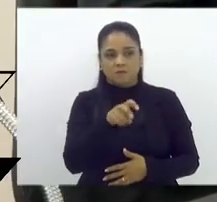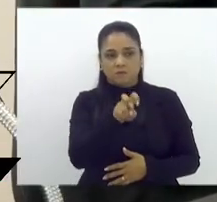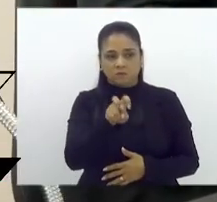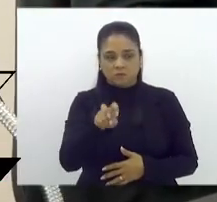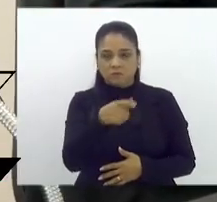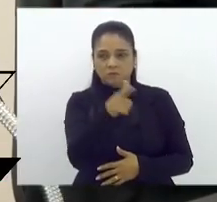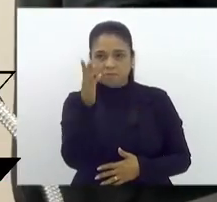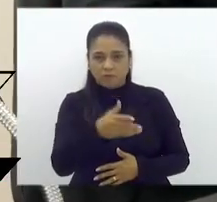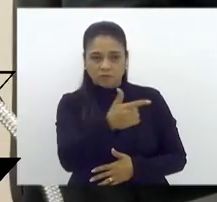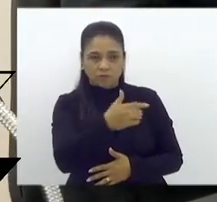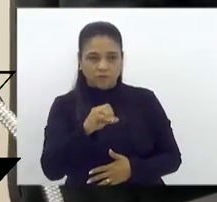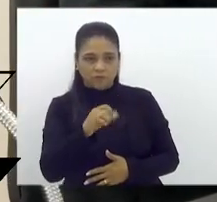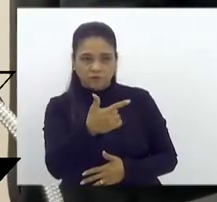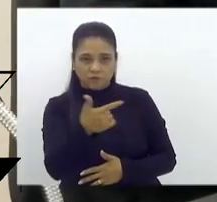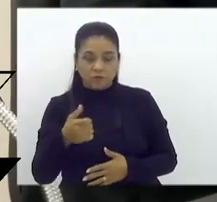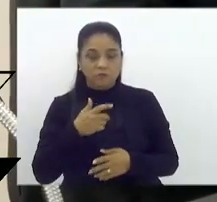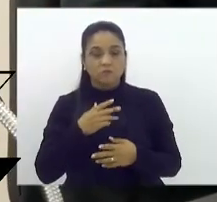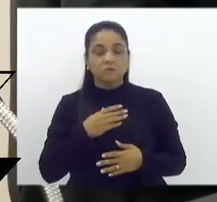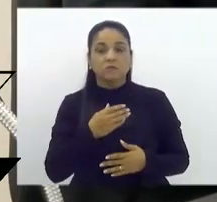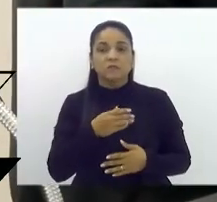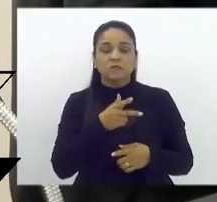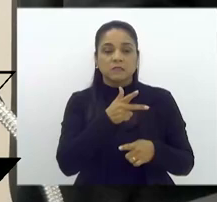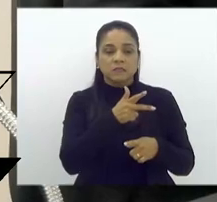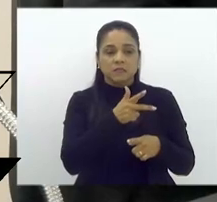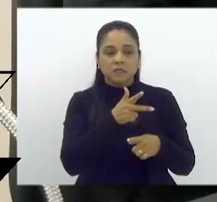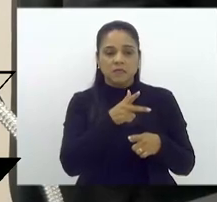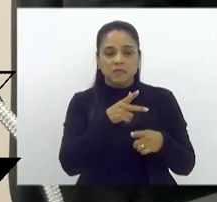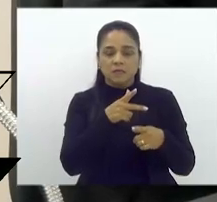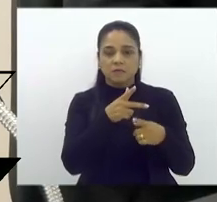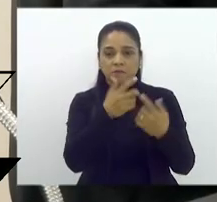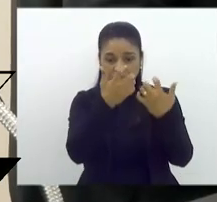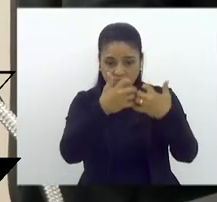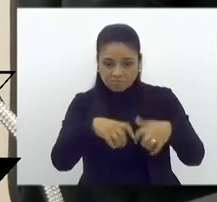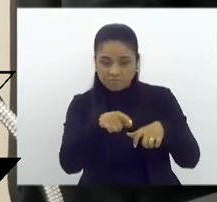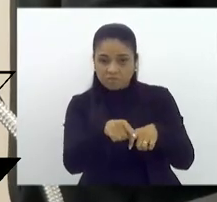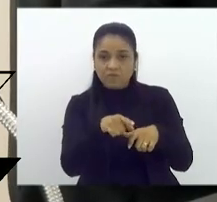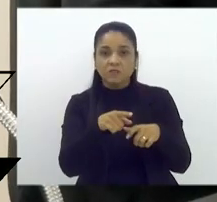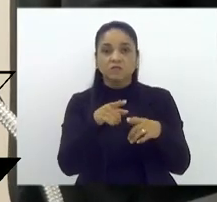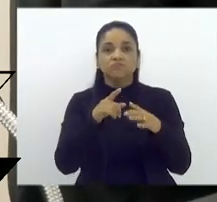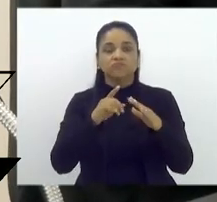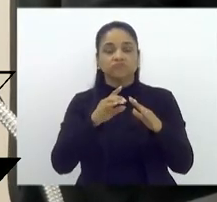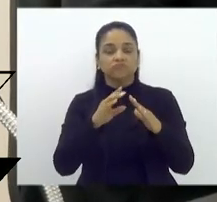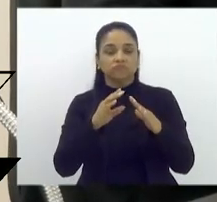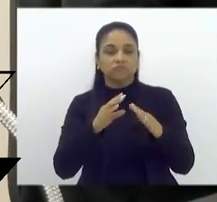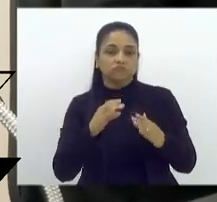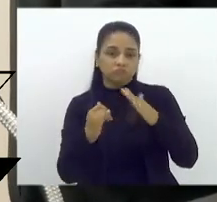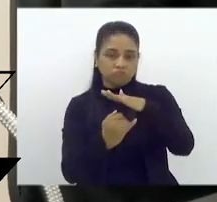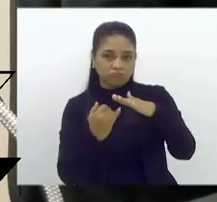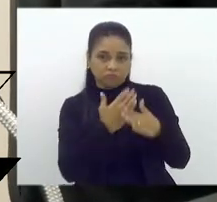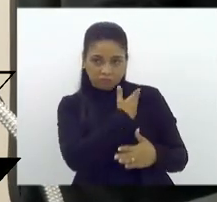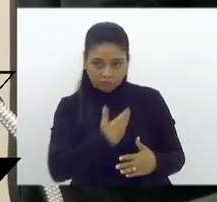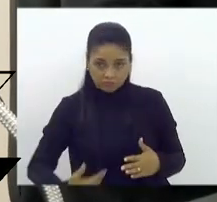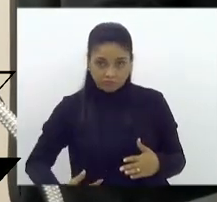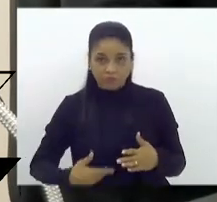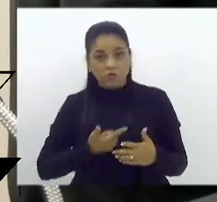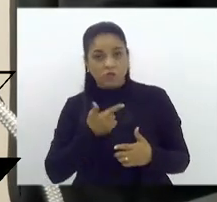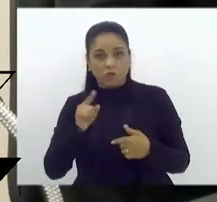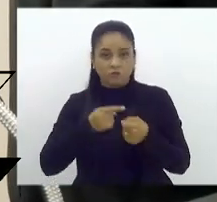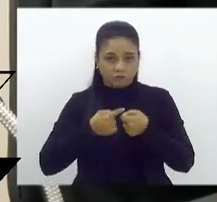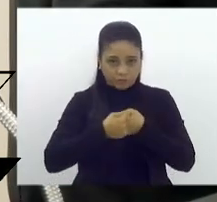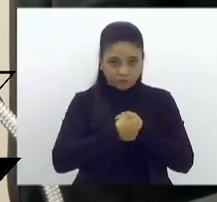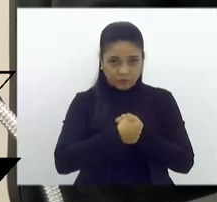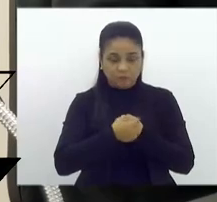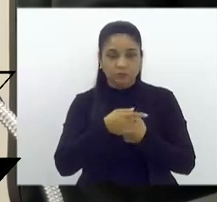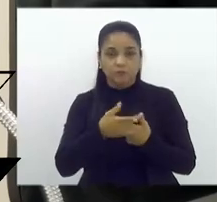Raves, que dispõe sobre a instalação de detectores de metais em estabelecimentos de ensino público do Estado do Rio de Janeiro e dá outras providências. O